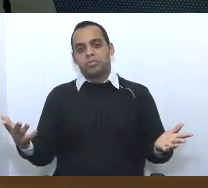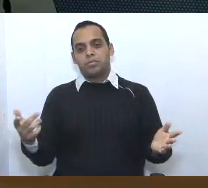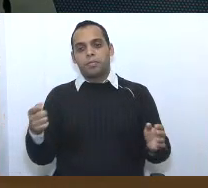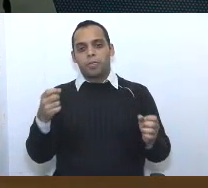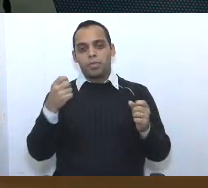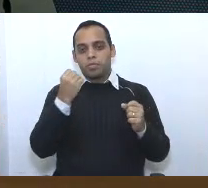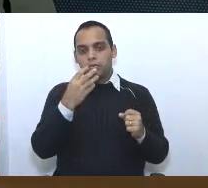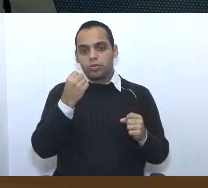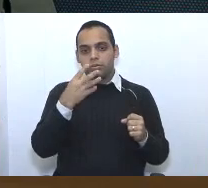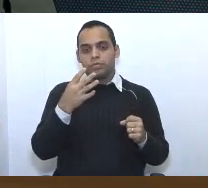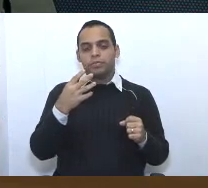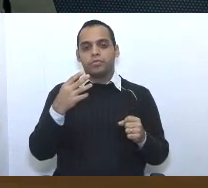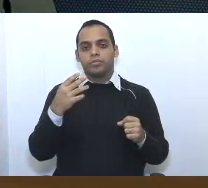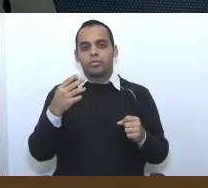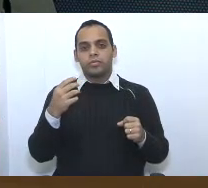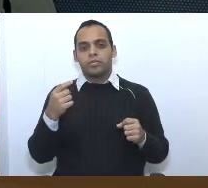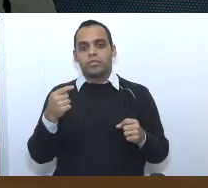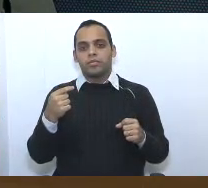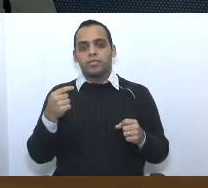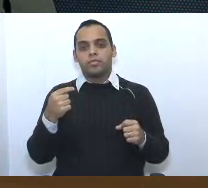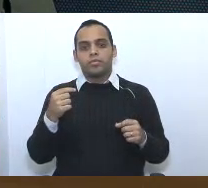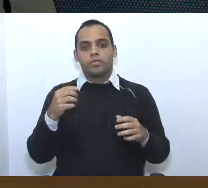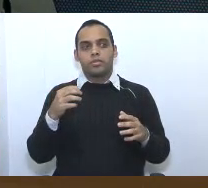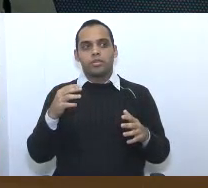aqui de mencionar, com relação